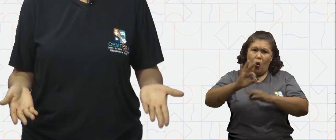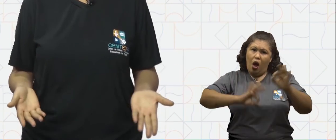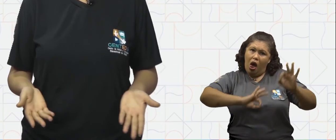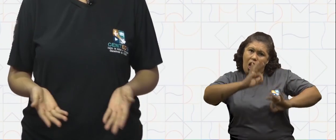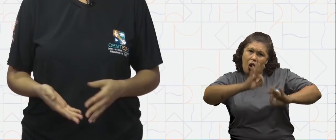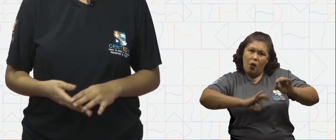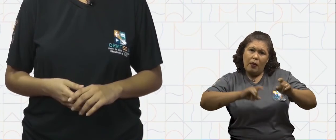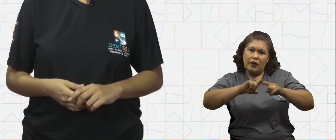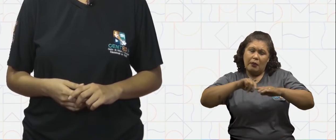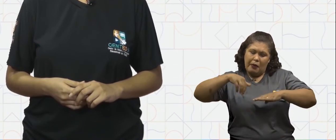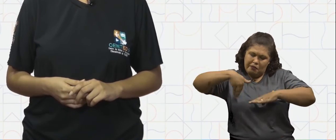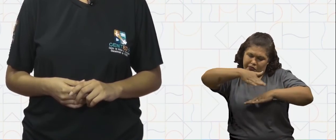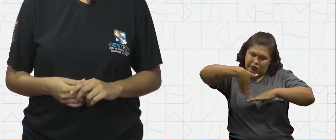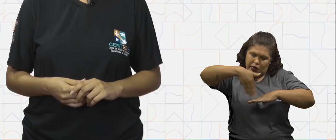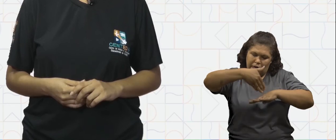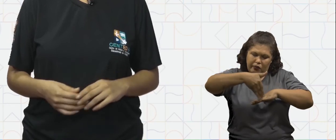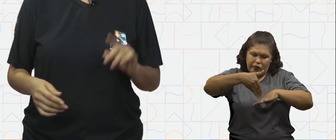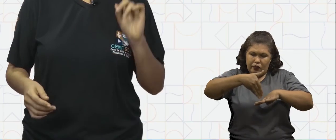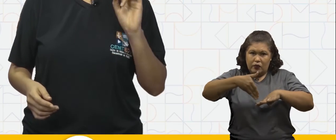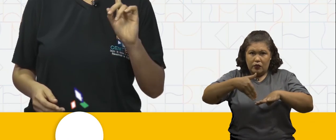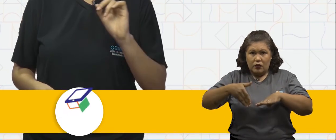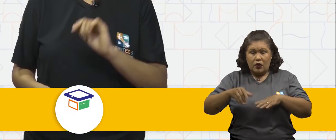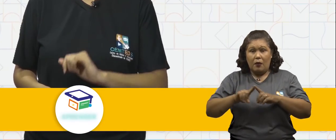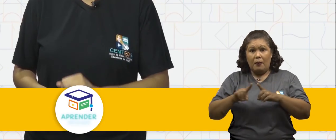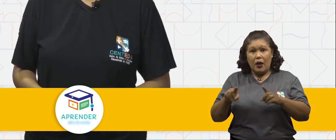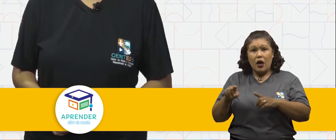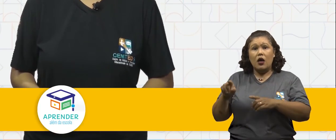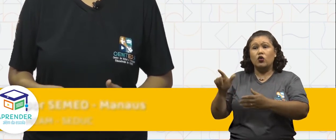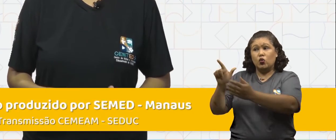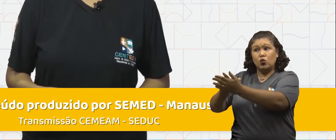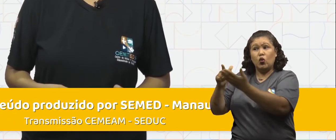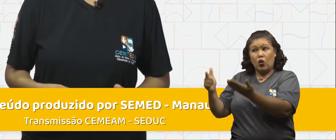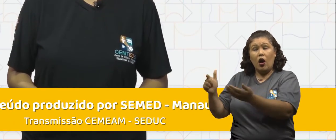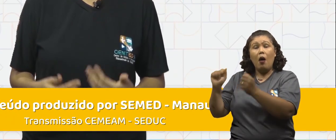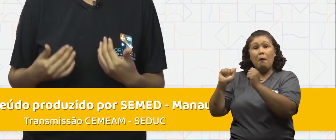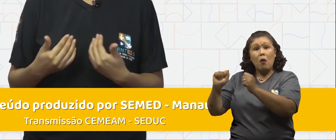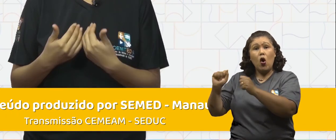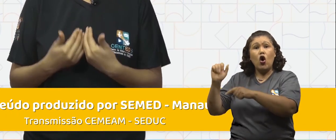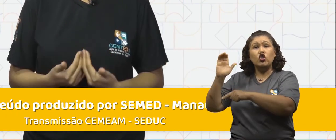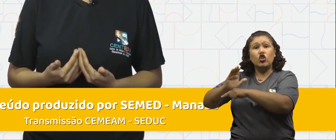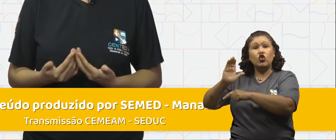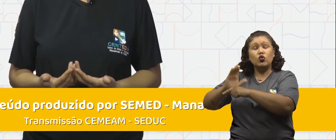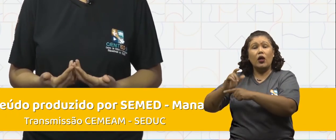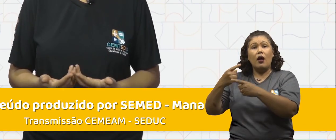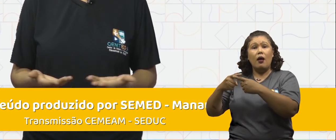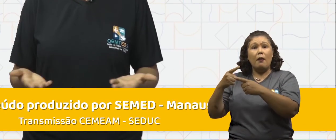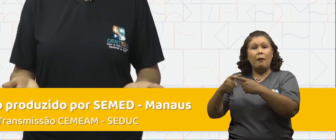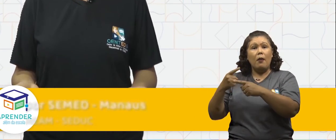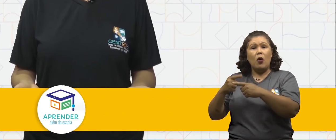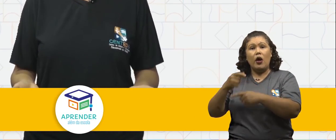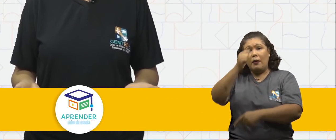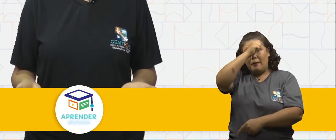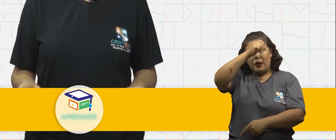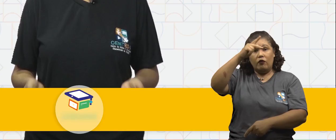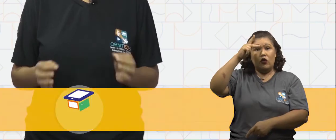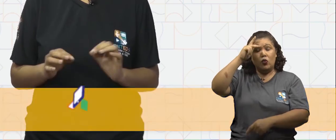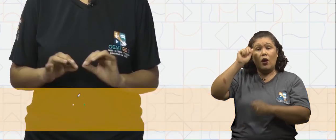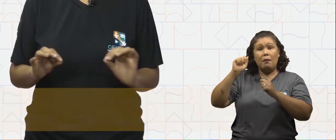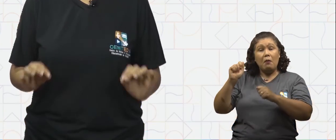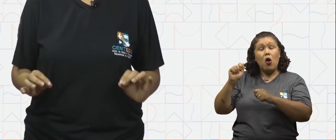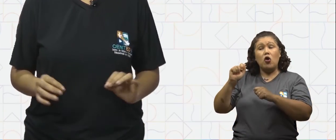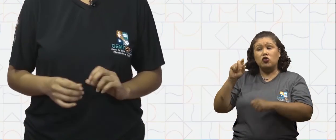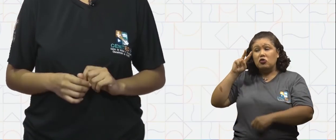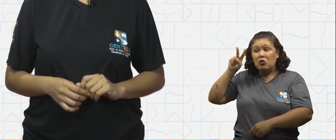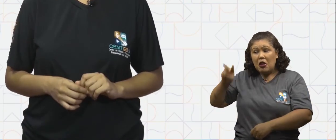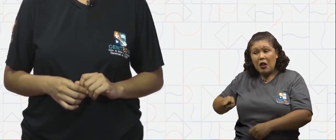ou ainda pintar faixas de pedestres. Porém, ele pode ajudar a aumentar as chances de o problema ser resolvido o